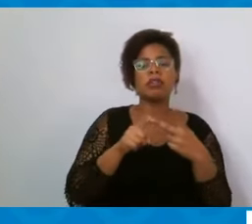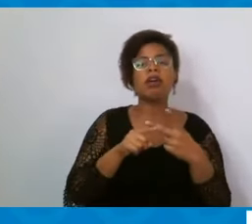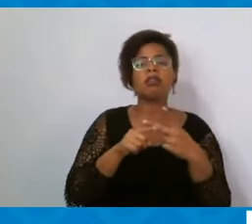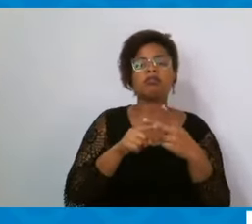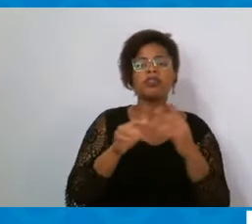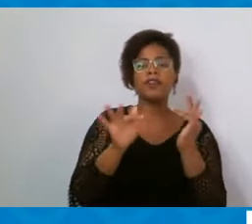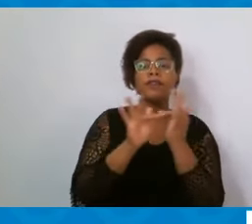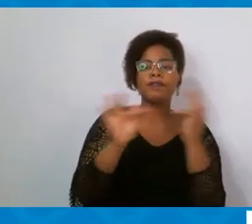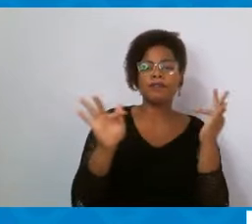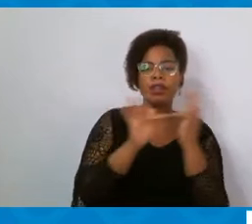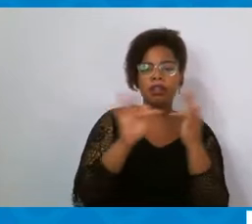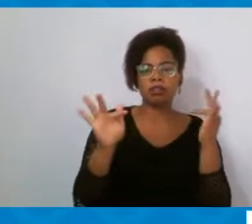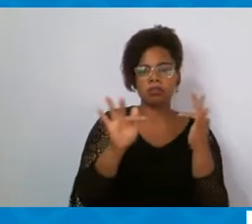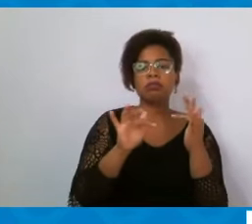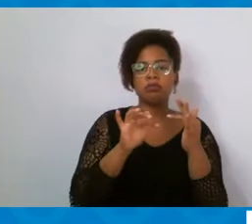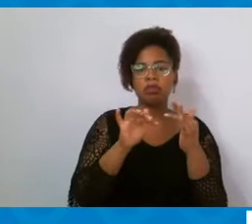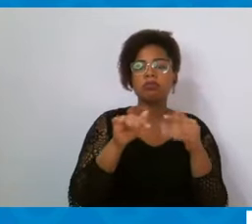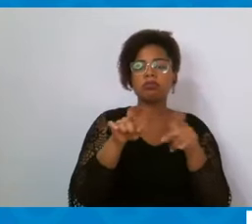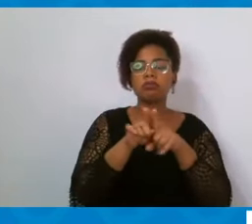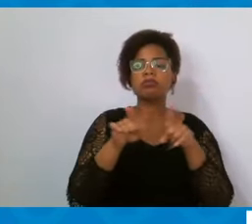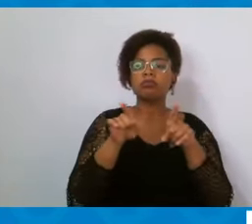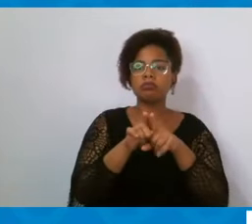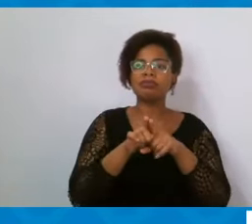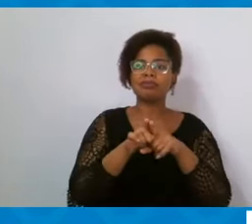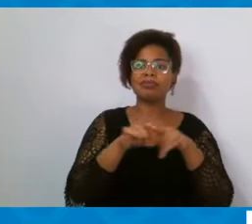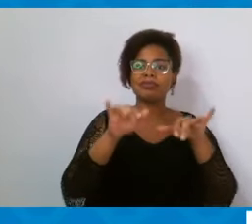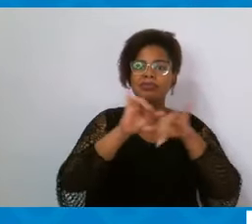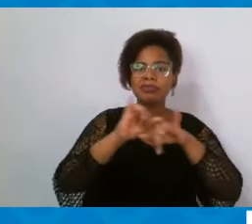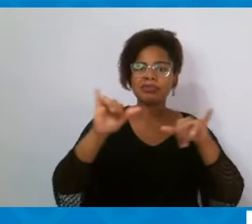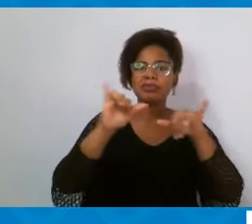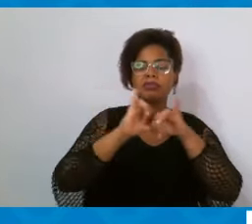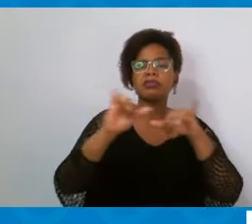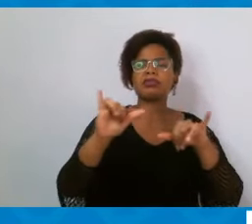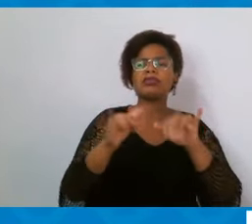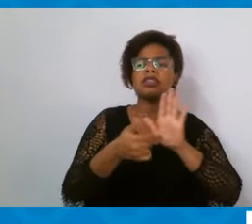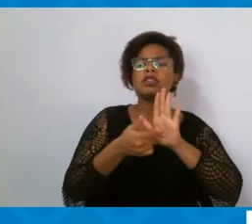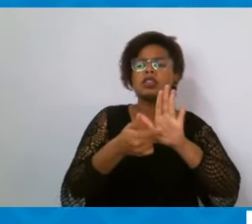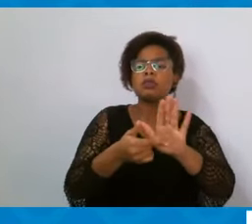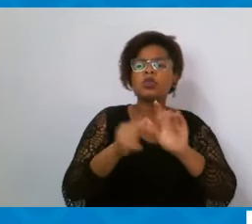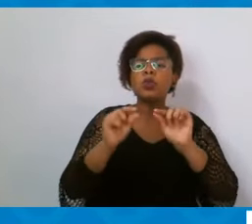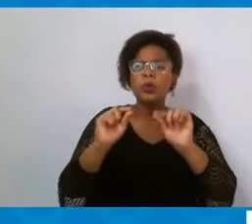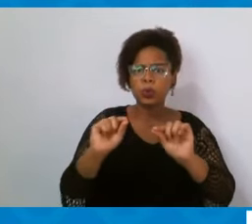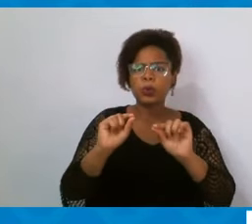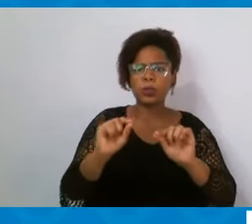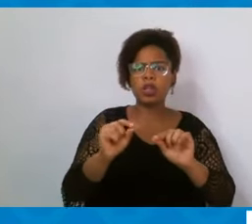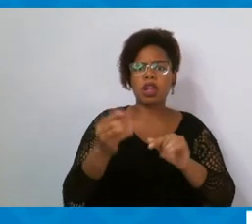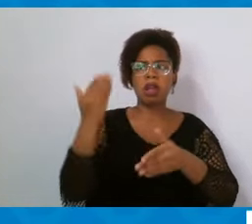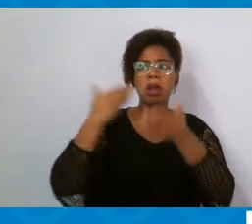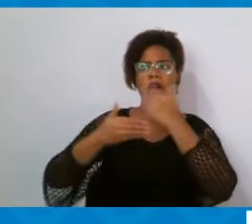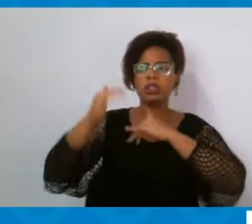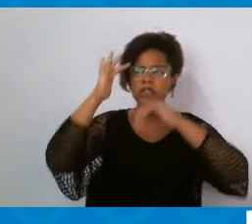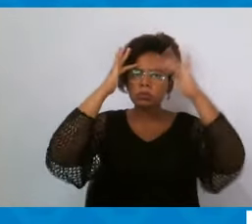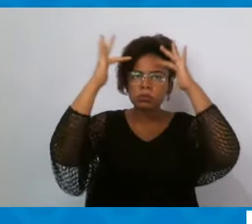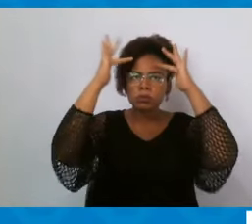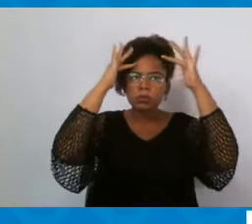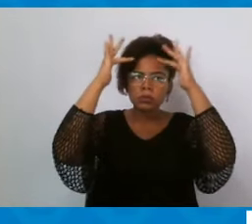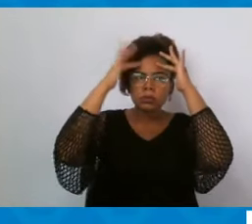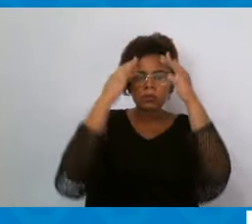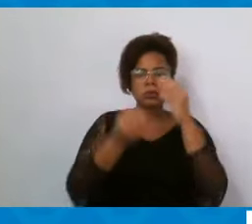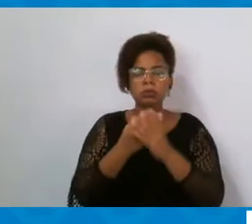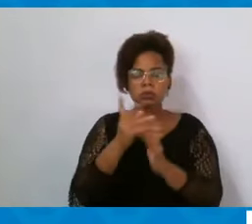mais especificamente do lançamento balístico, dando materialidade a aspectos imaginativos que fazem eles pensarem